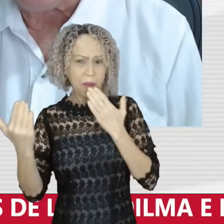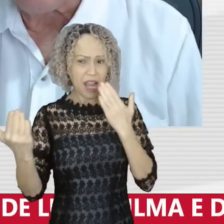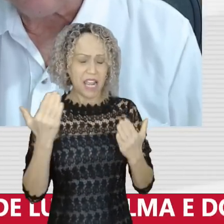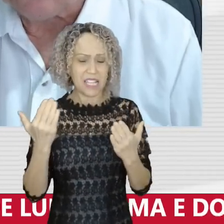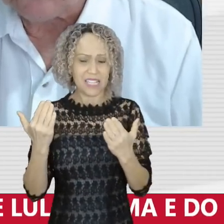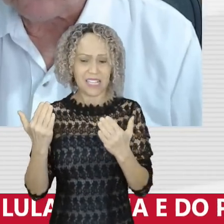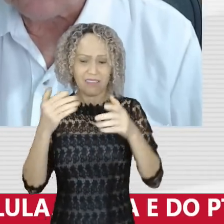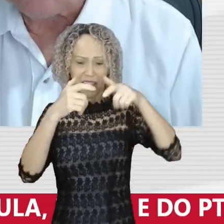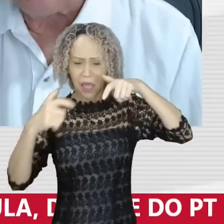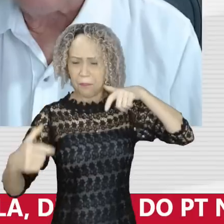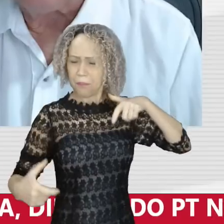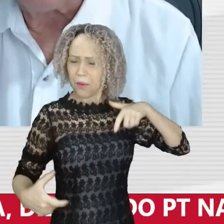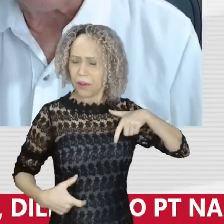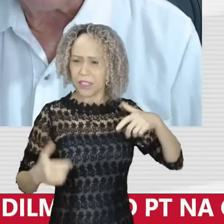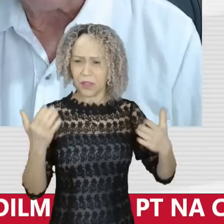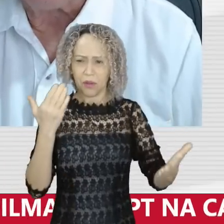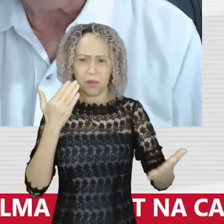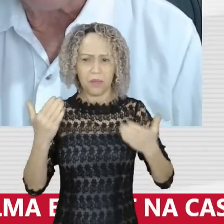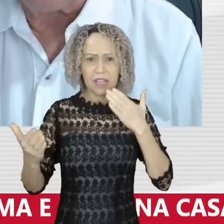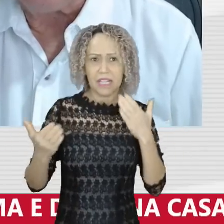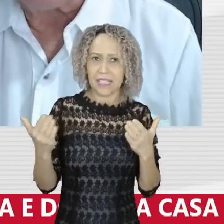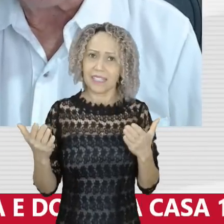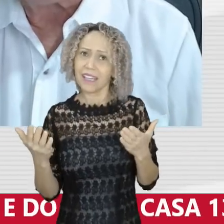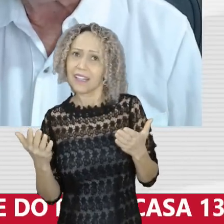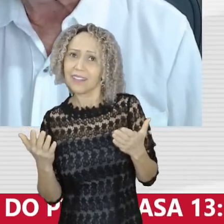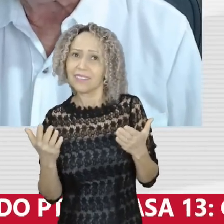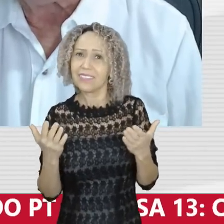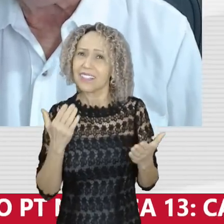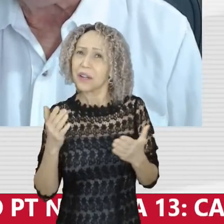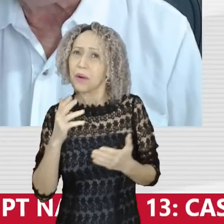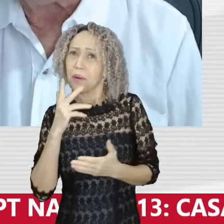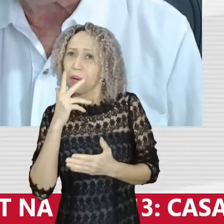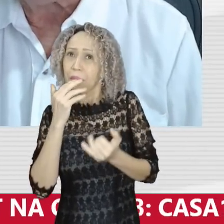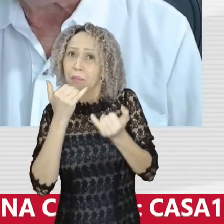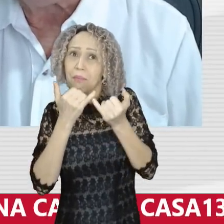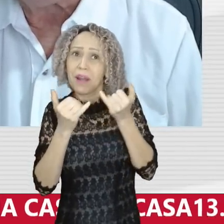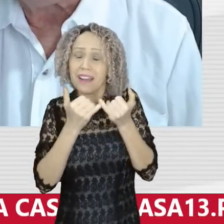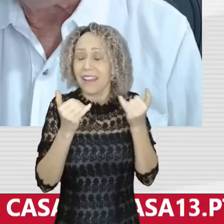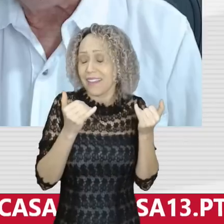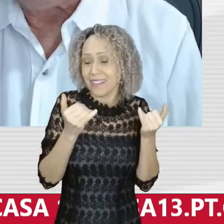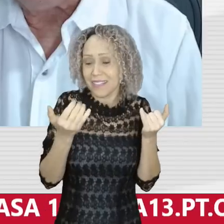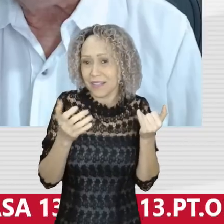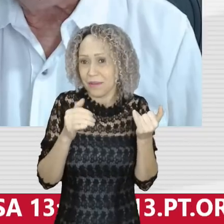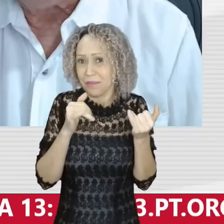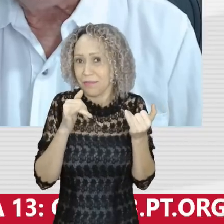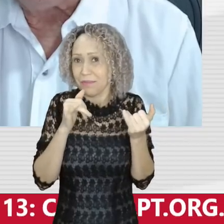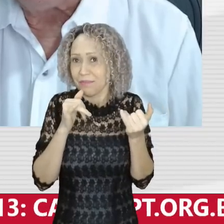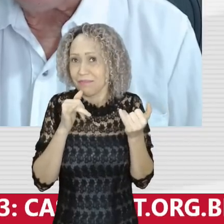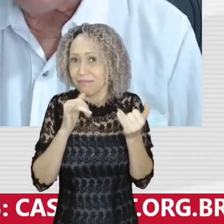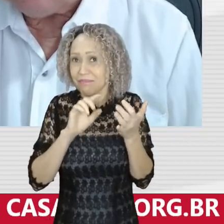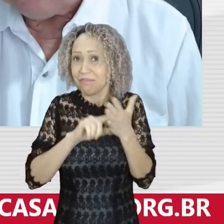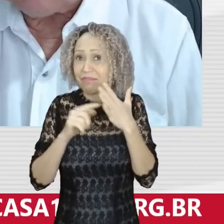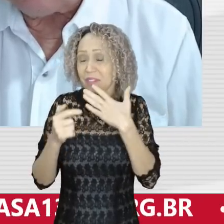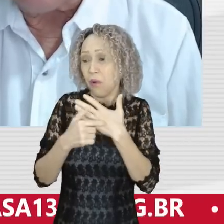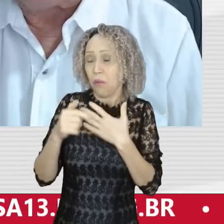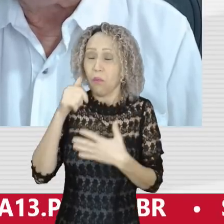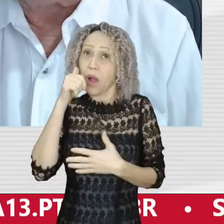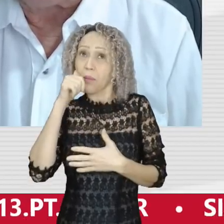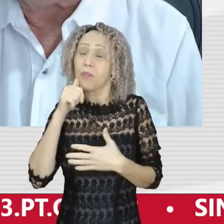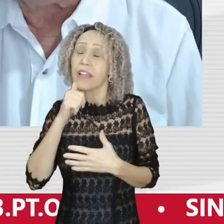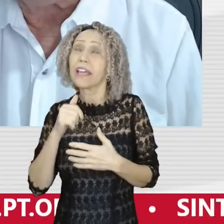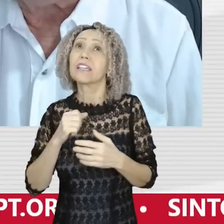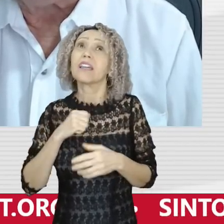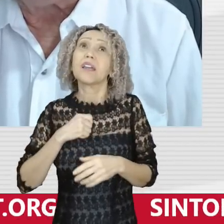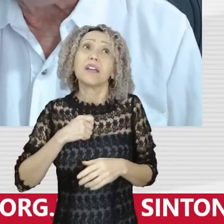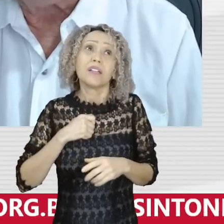ou um casal, fazendo tratamento, querendo muito ter um filho, de repente esse filho chega, né? Então, acho que essa sensação, assim, para nós, é de